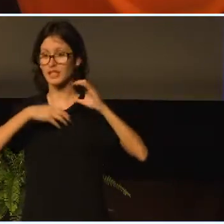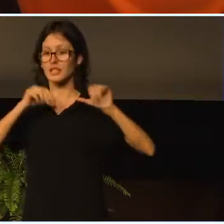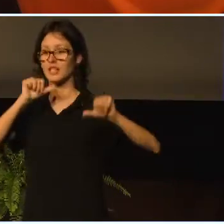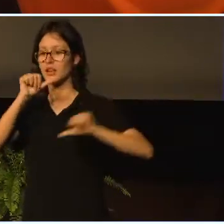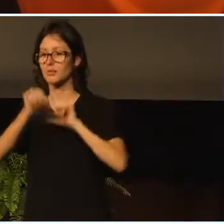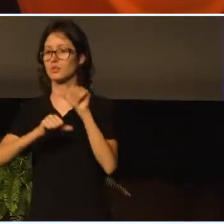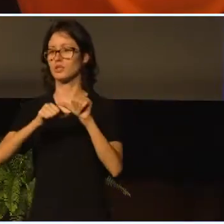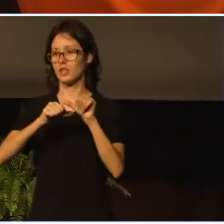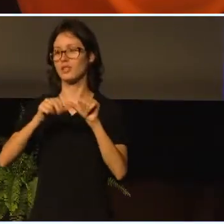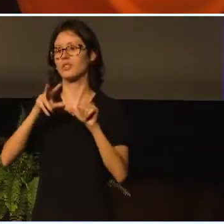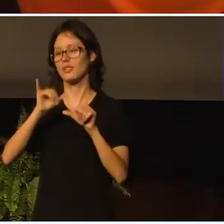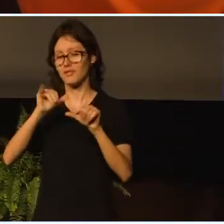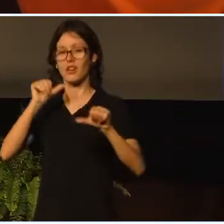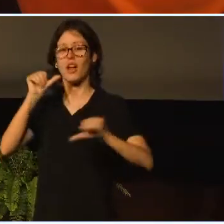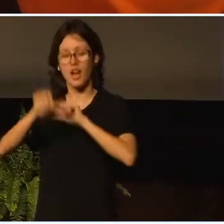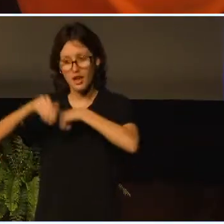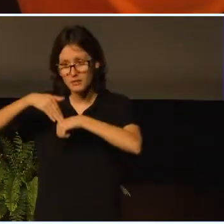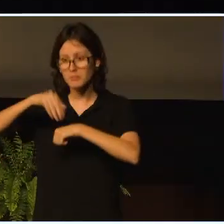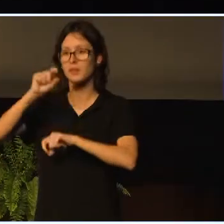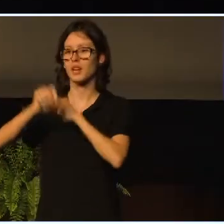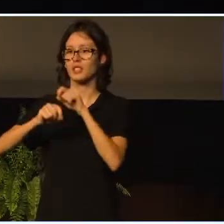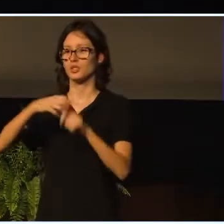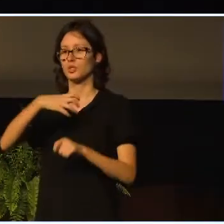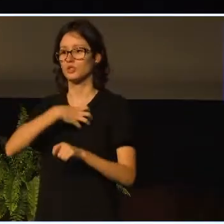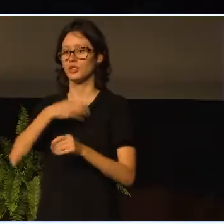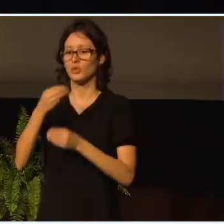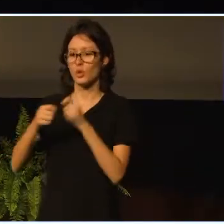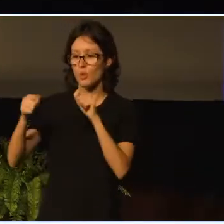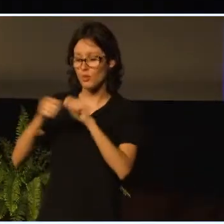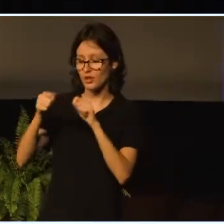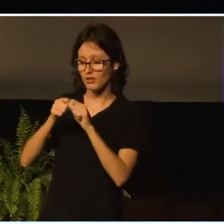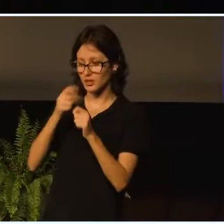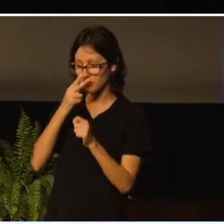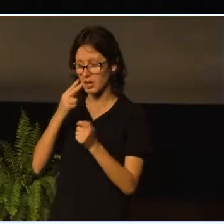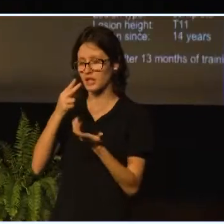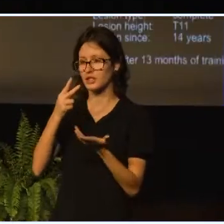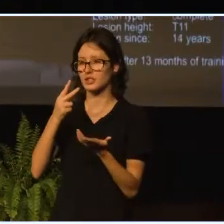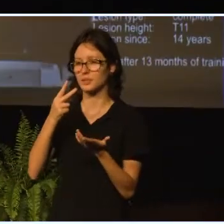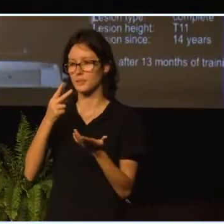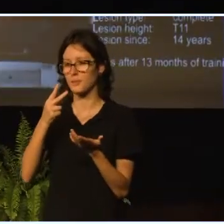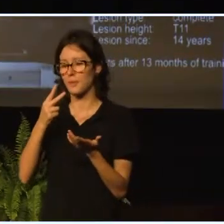a forma, e vai mudar muito, a forma com que se faz reabilitação